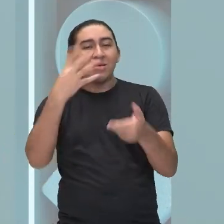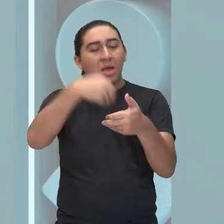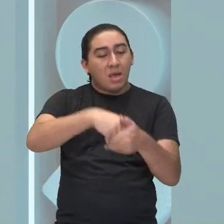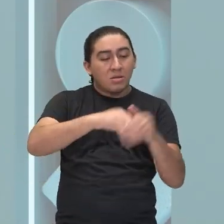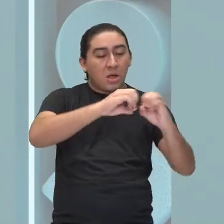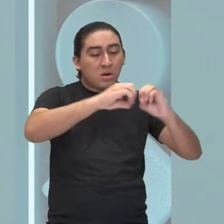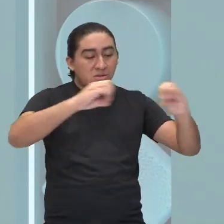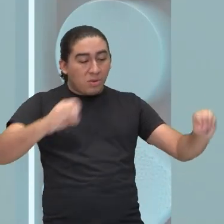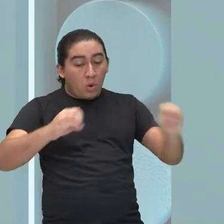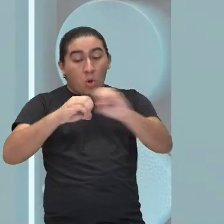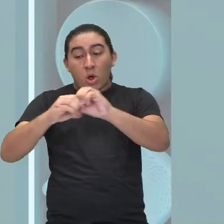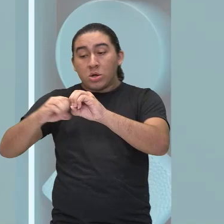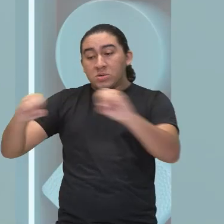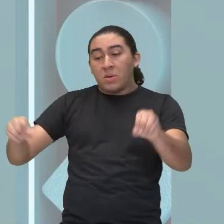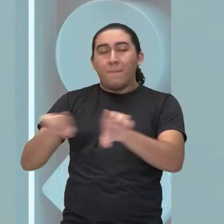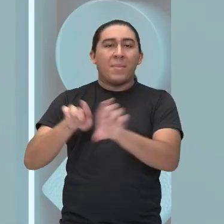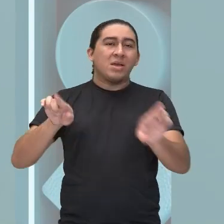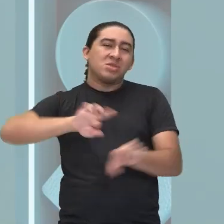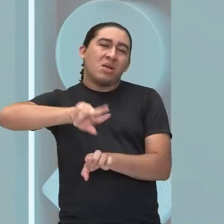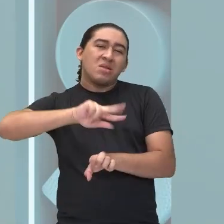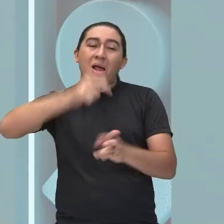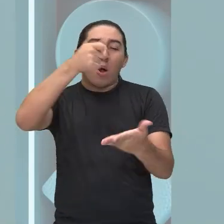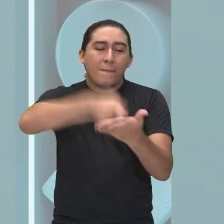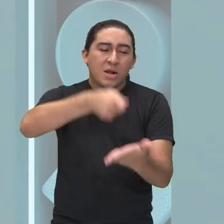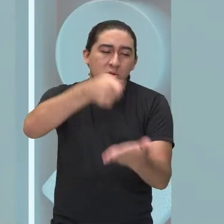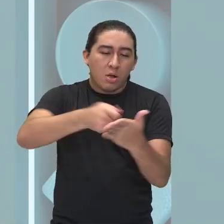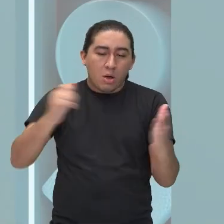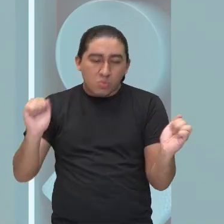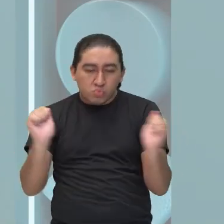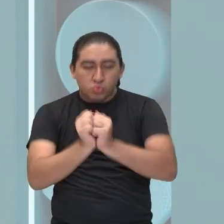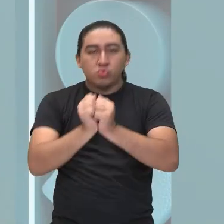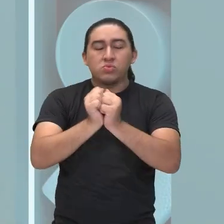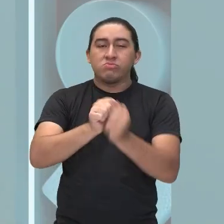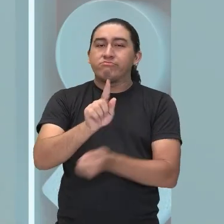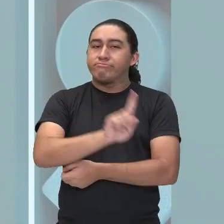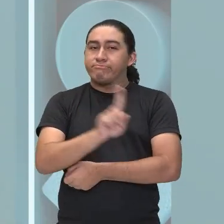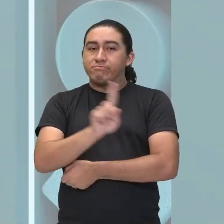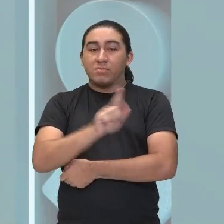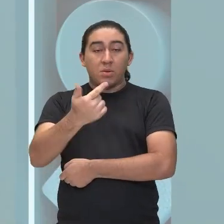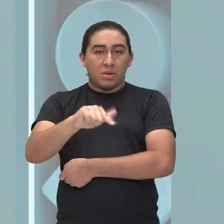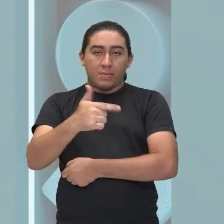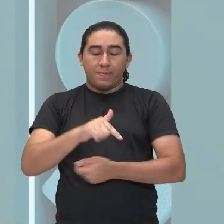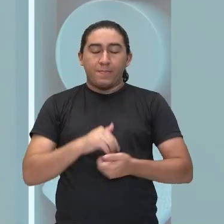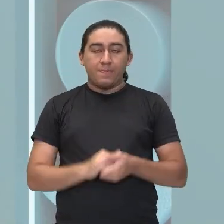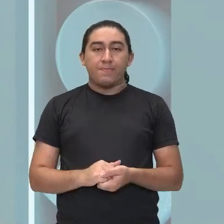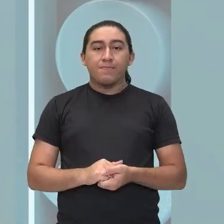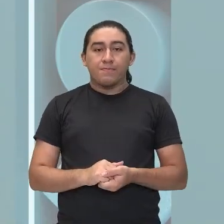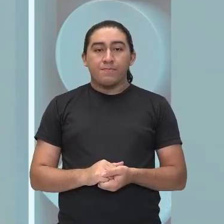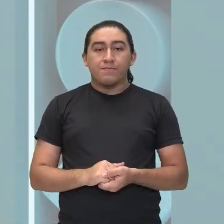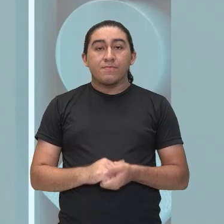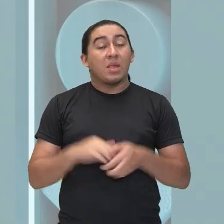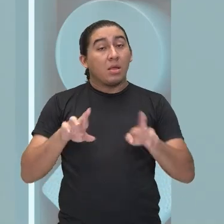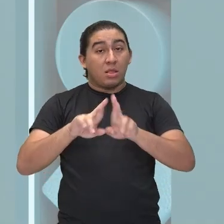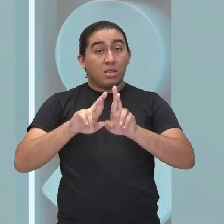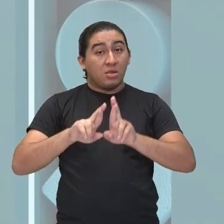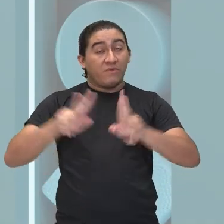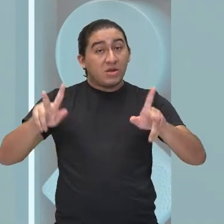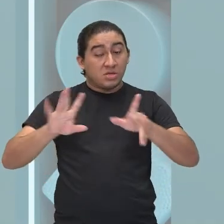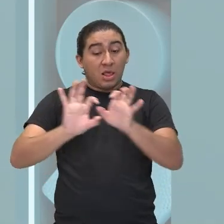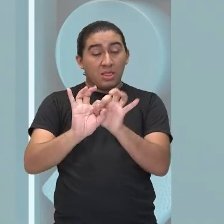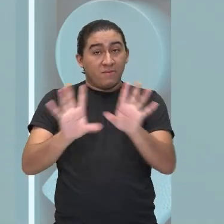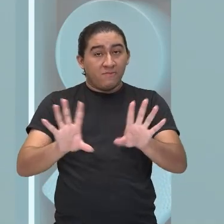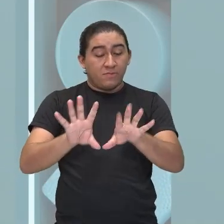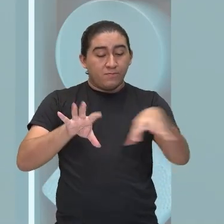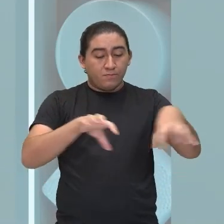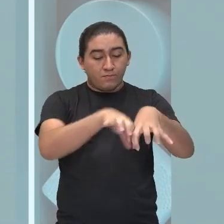período, mas não vai ter essa relação de dependência sintática, tá bom? Uma é independente da